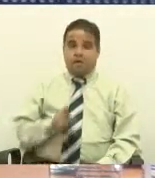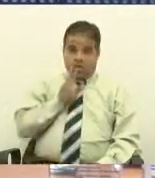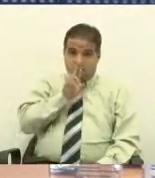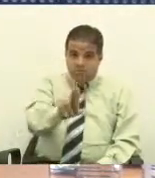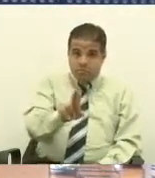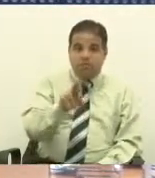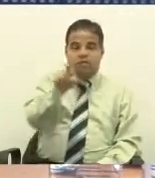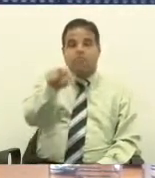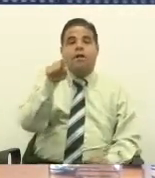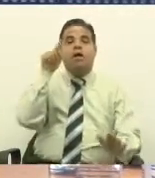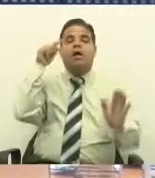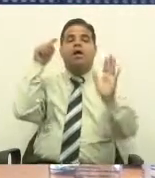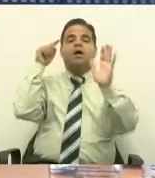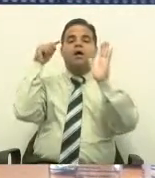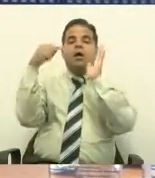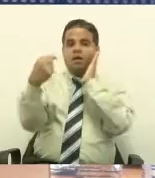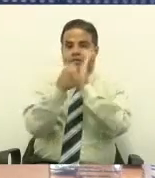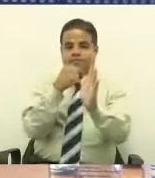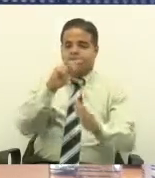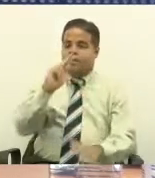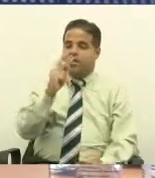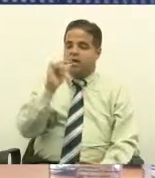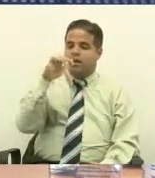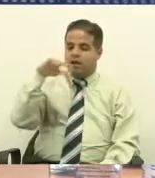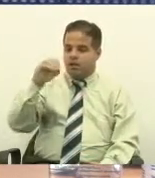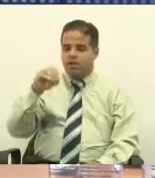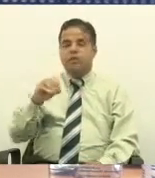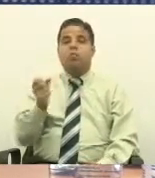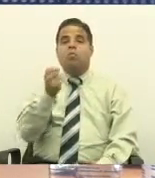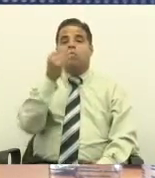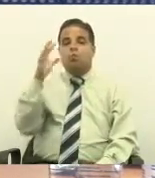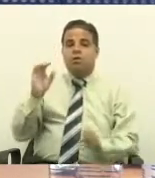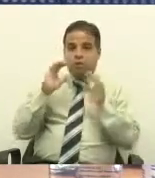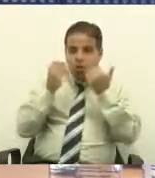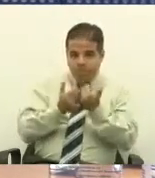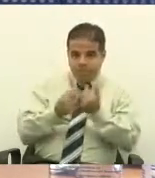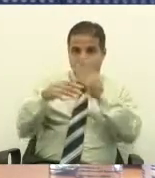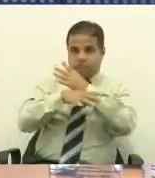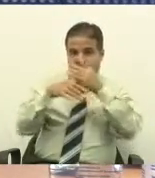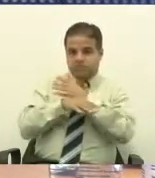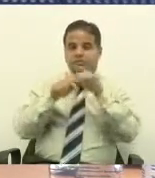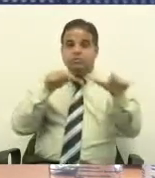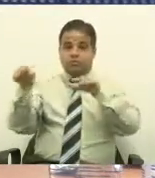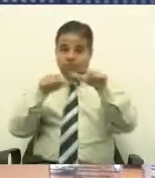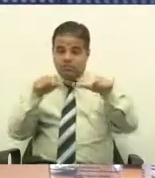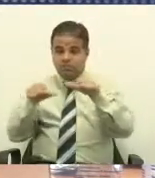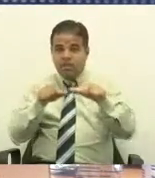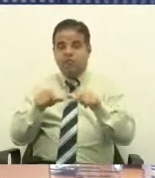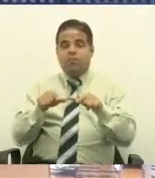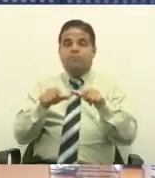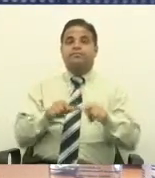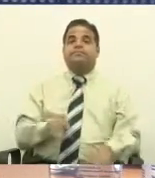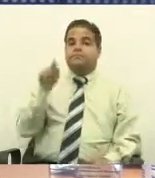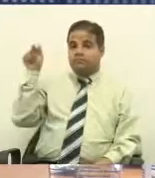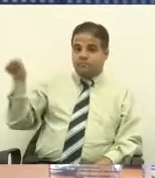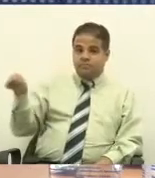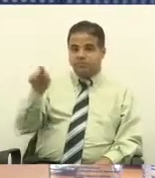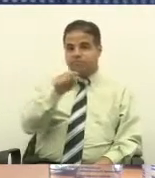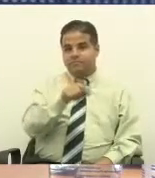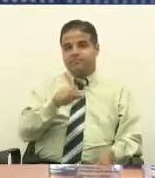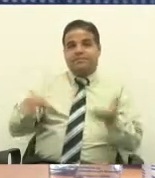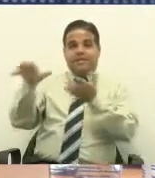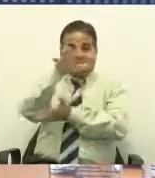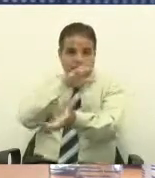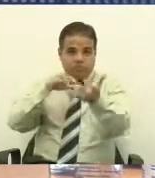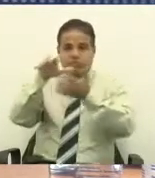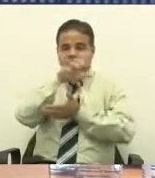Respondendo aqui o questionamento do vereador Heleno, quanto à Comissão Municipal do Emprego, e essa articulação